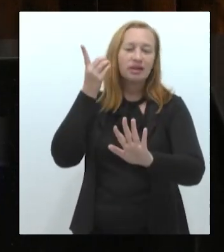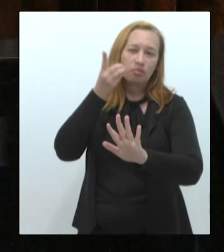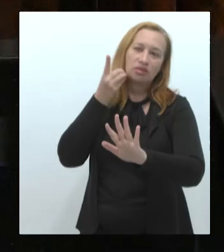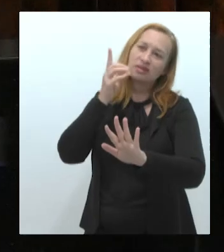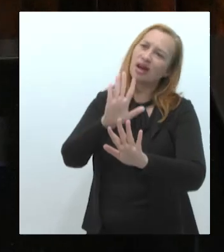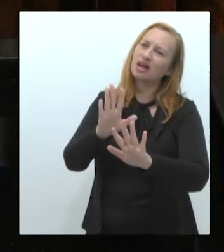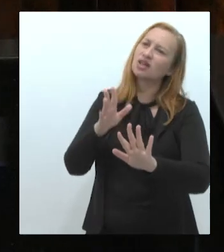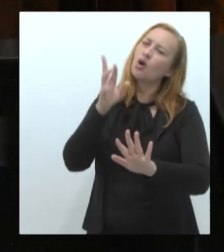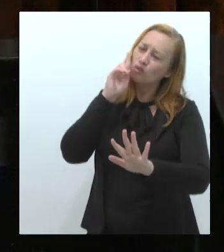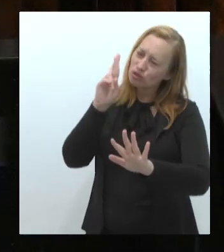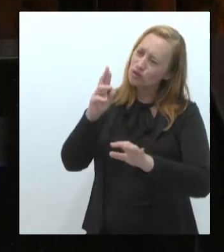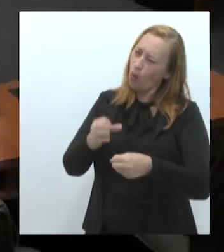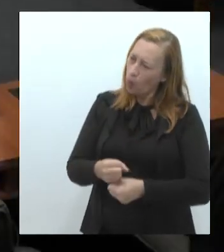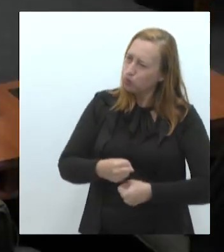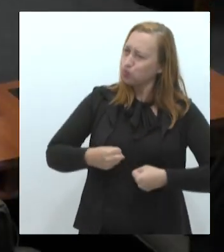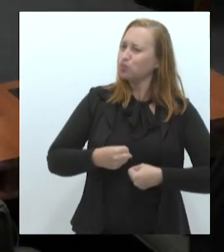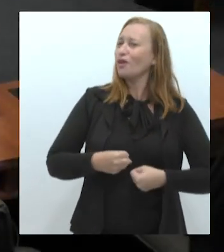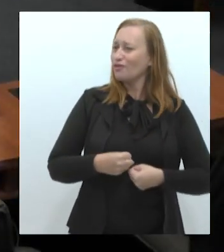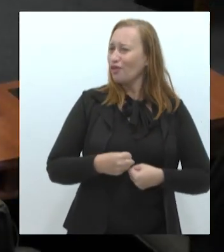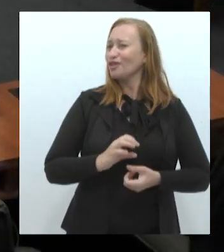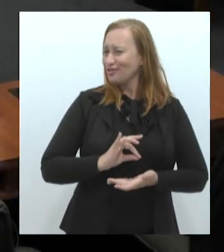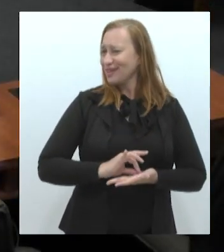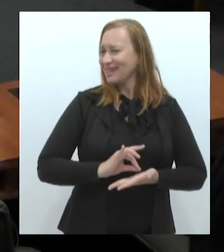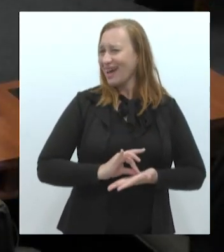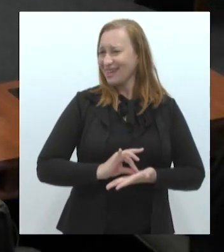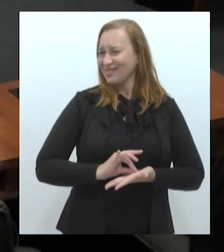está forte, né? O senhor está bombadinho ou não está?